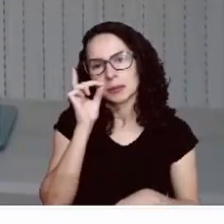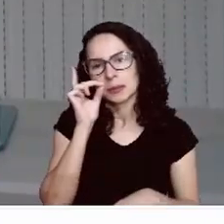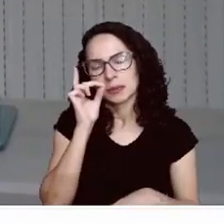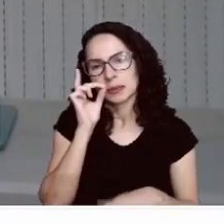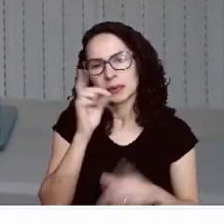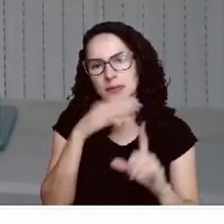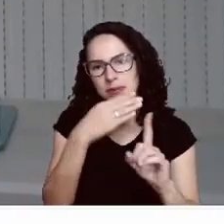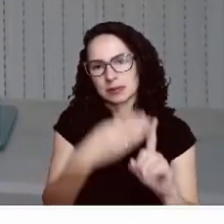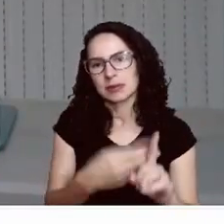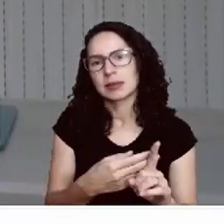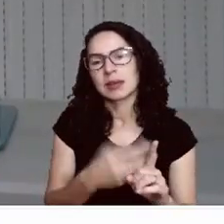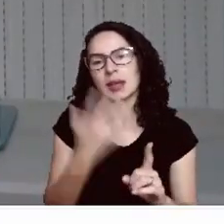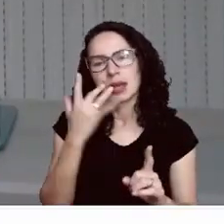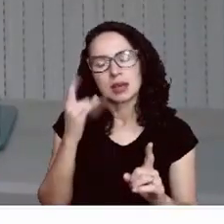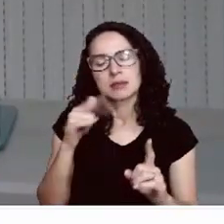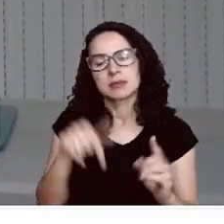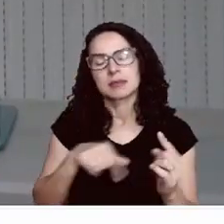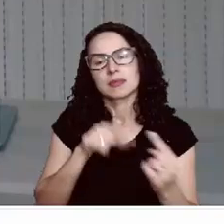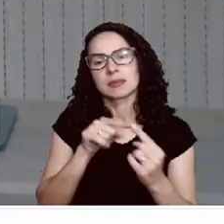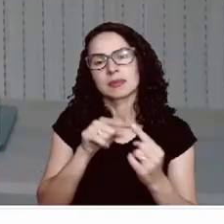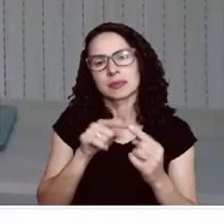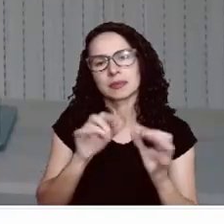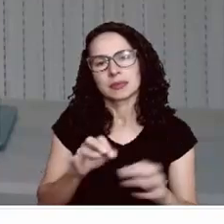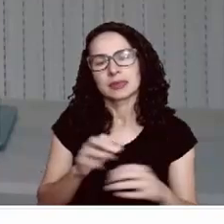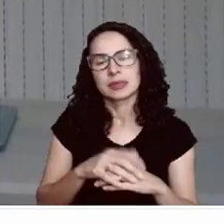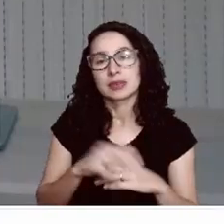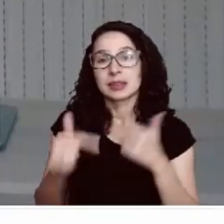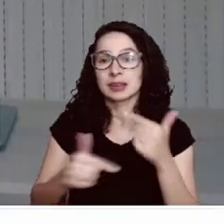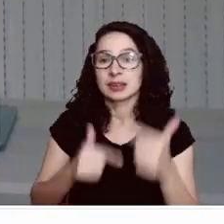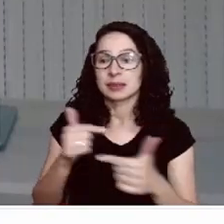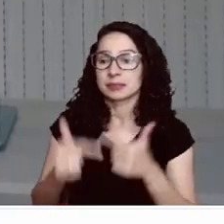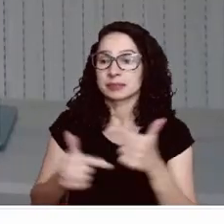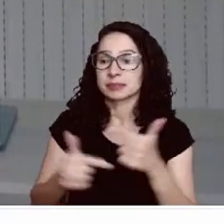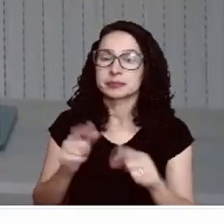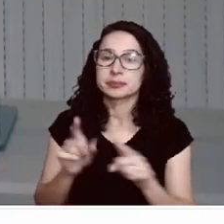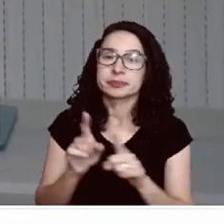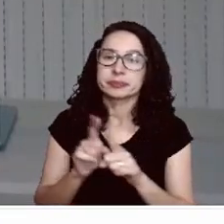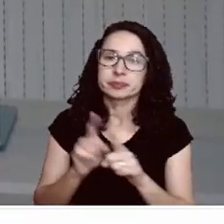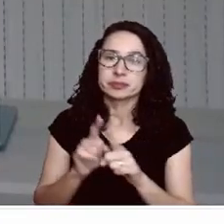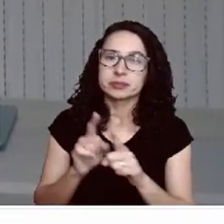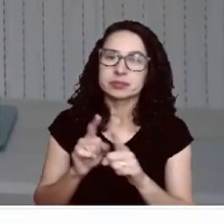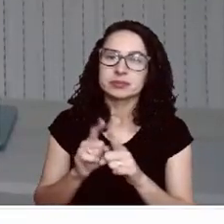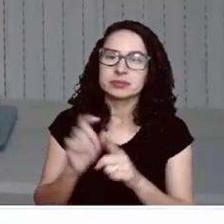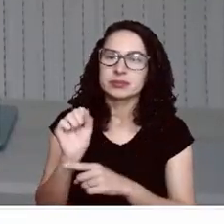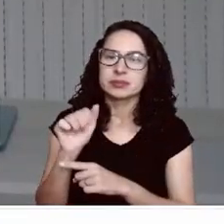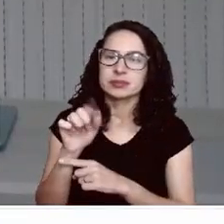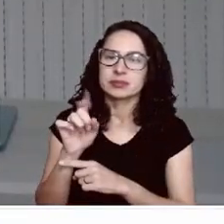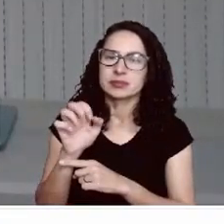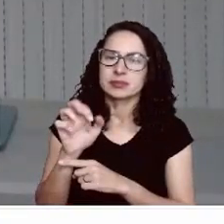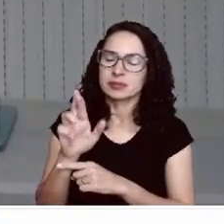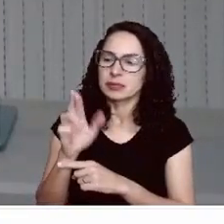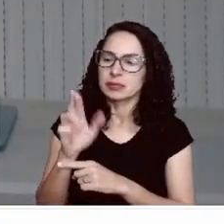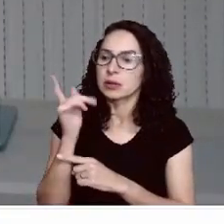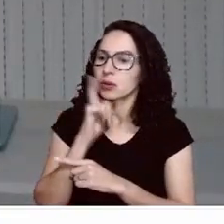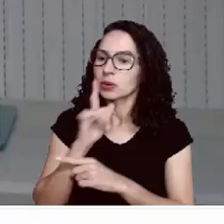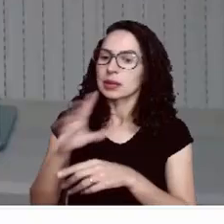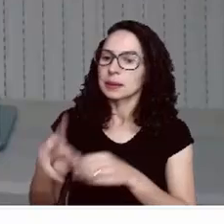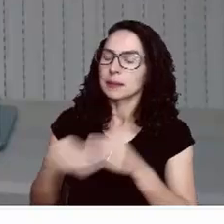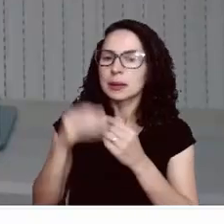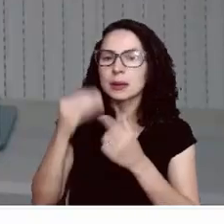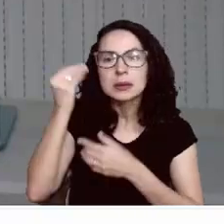acho que muito válida. E esse trabalho também do Sander poder trazer a experiência